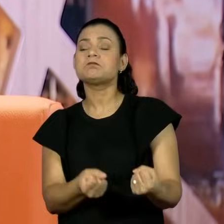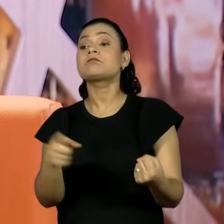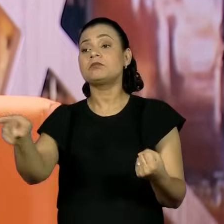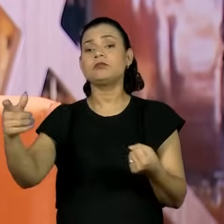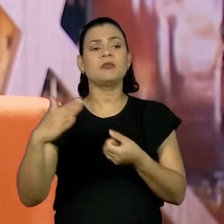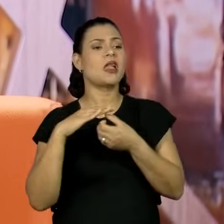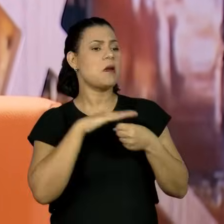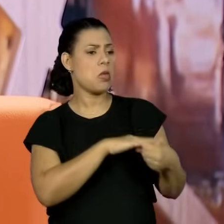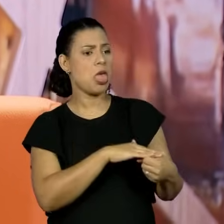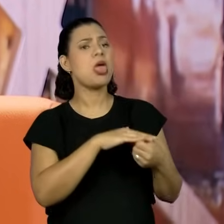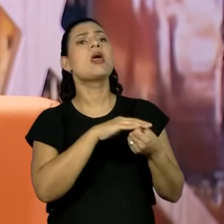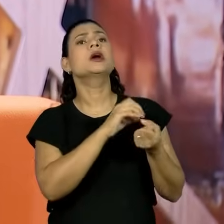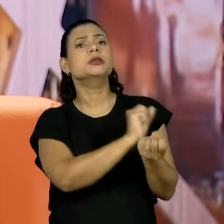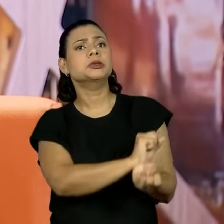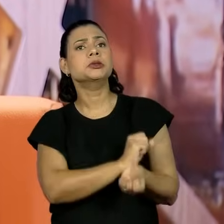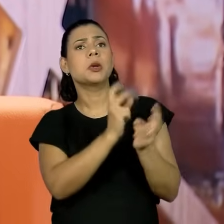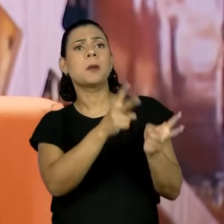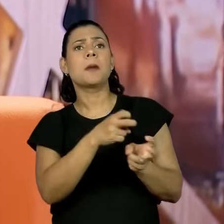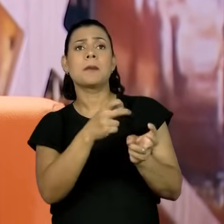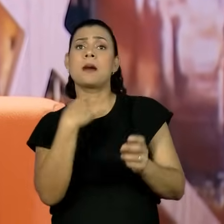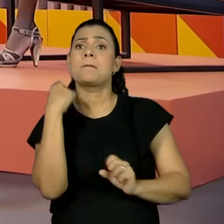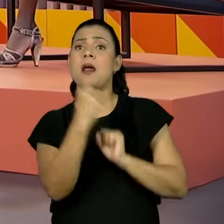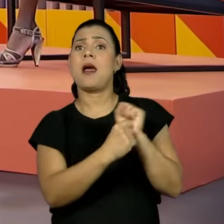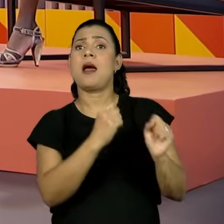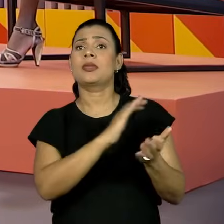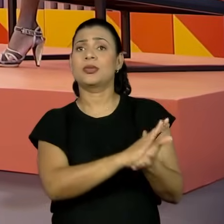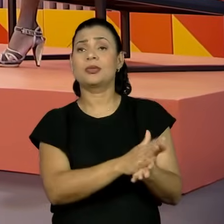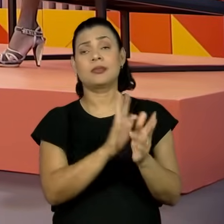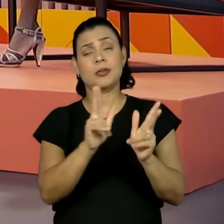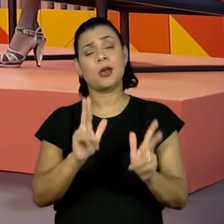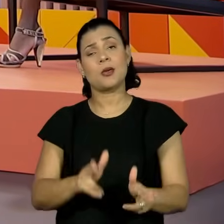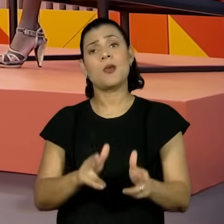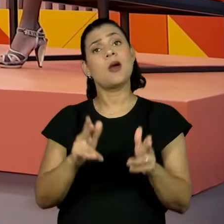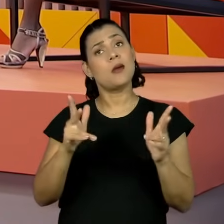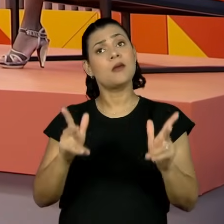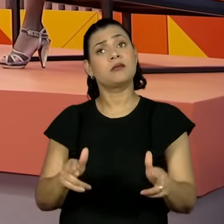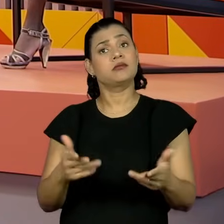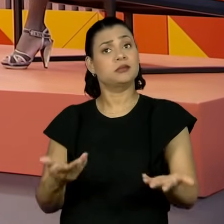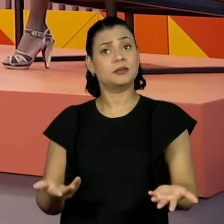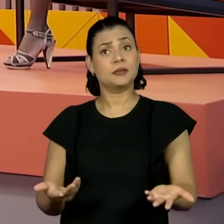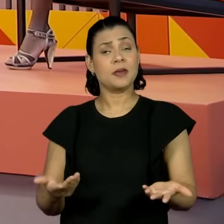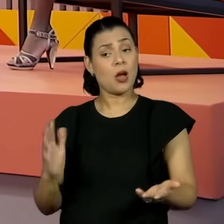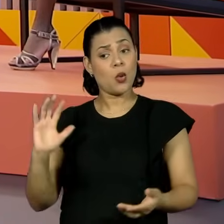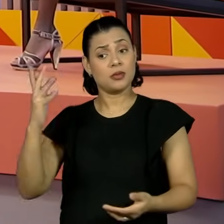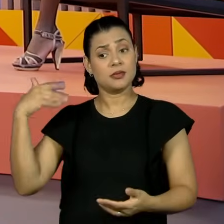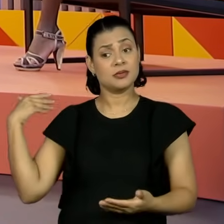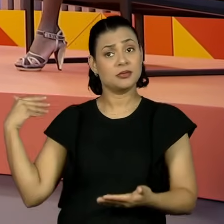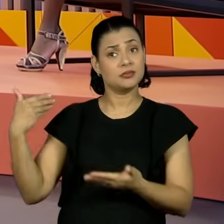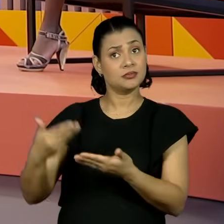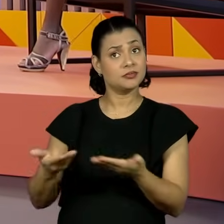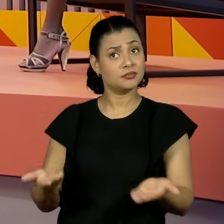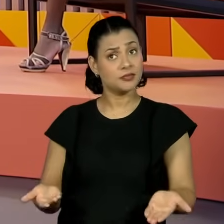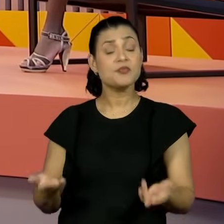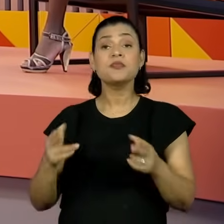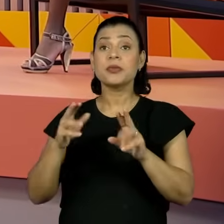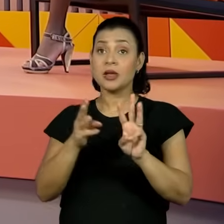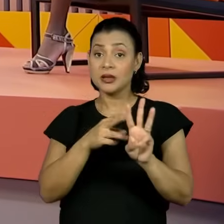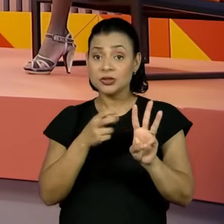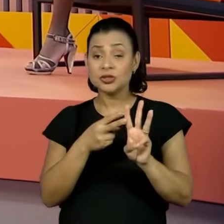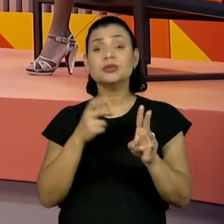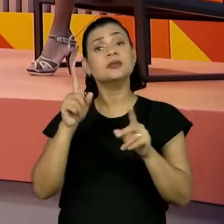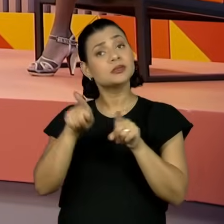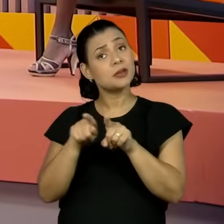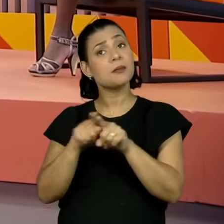Escravizo, exploro, até mato, né? Como fizeram com os povos originários e com os povos negros. Então, a importância